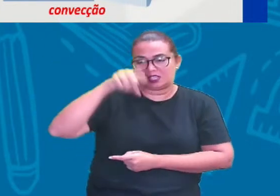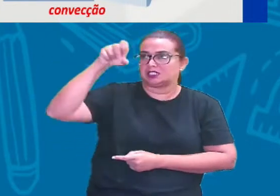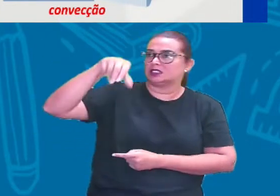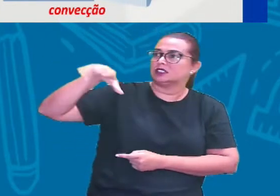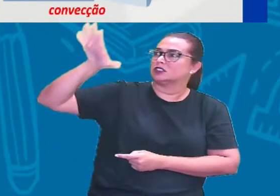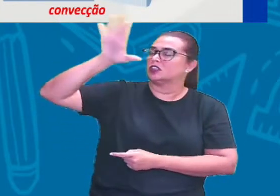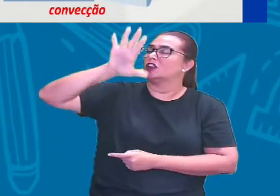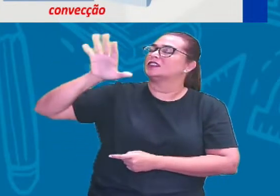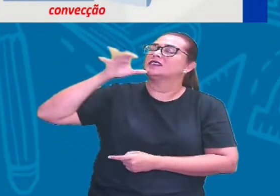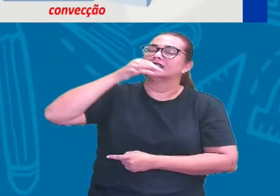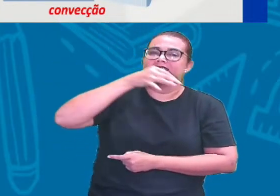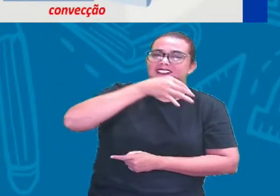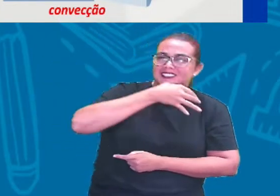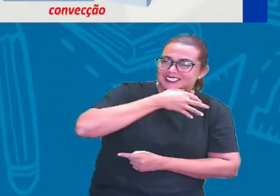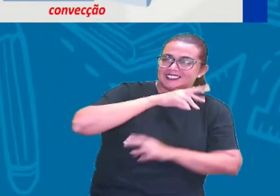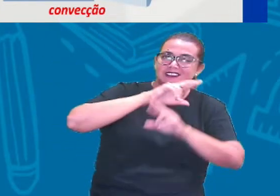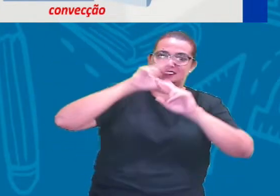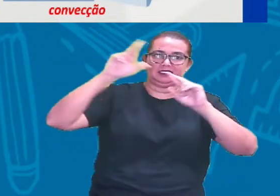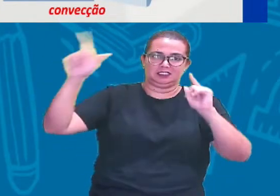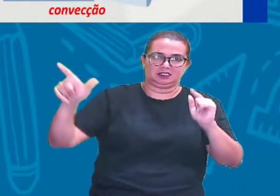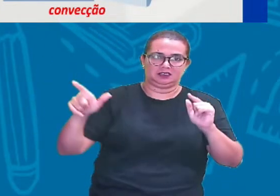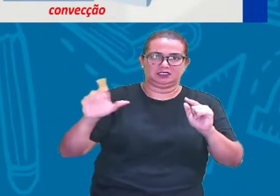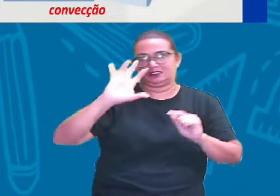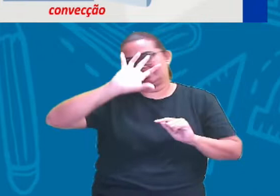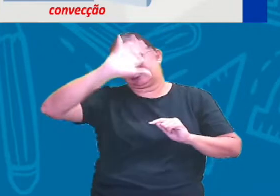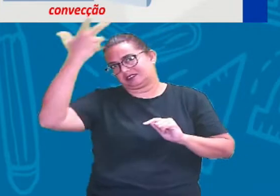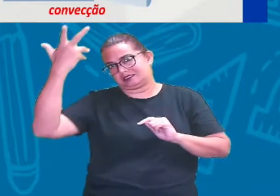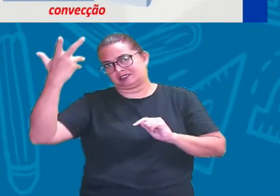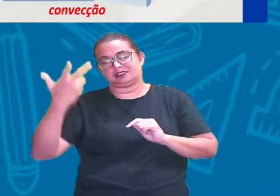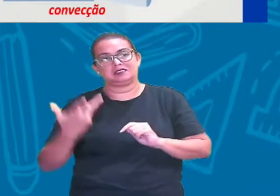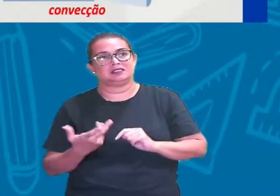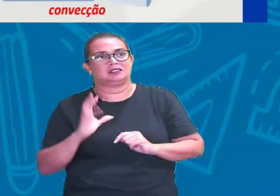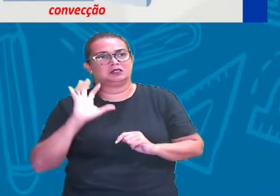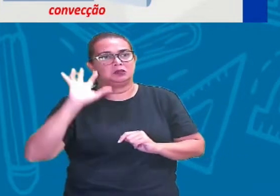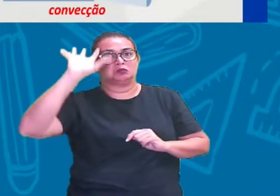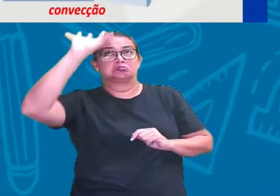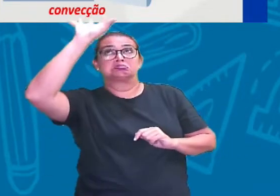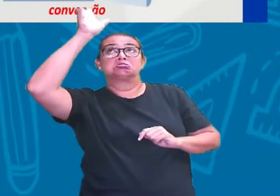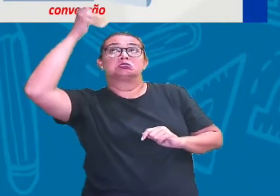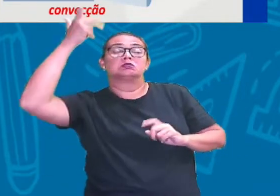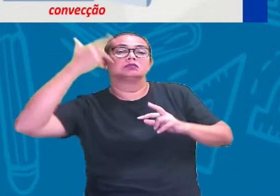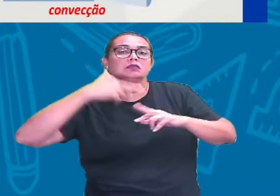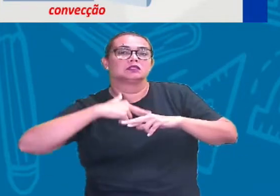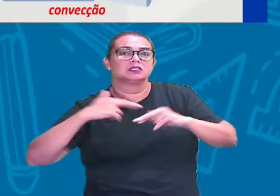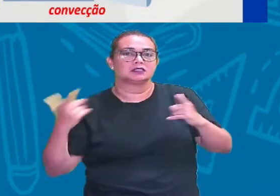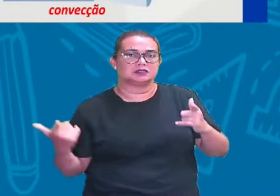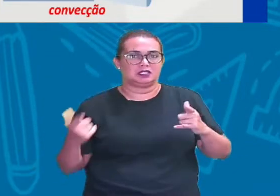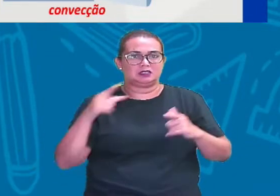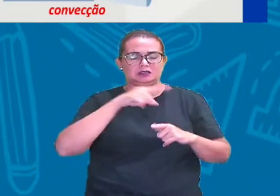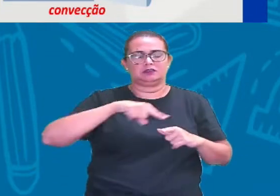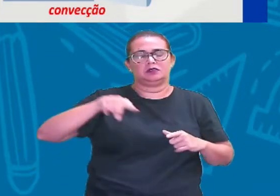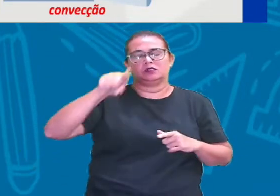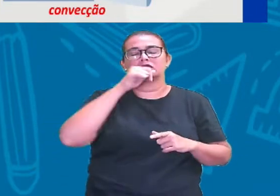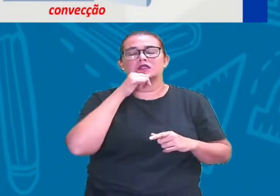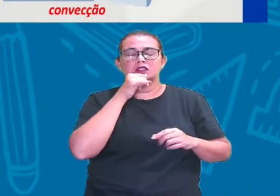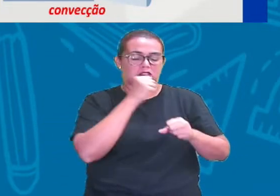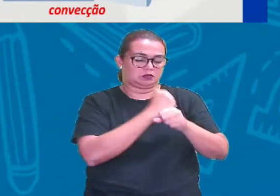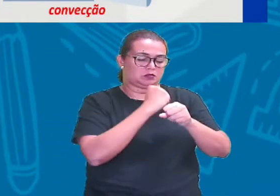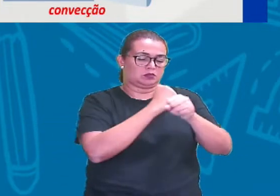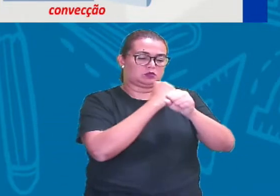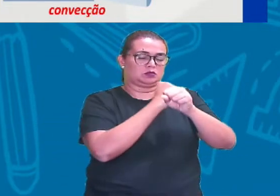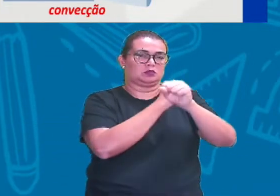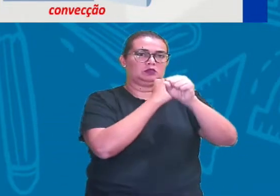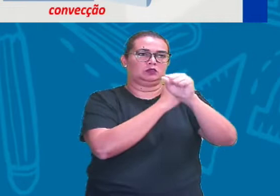né? Então, quando você quer construir uma lareira na sua casa, você tem que construir